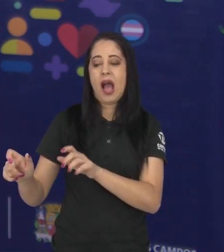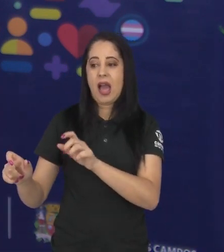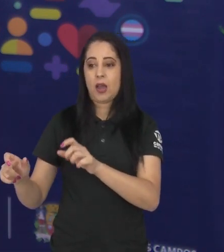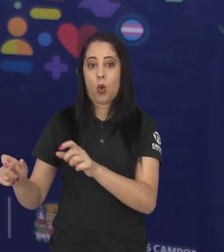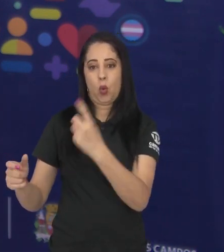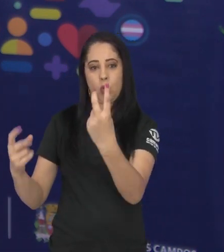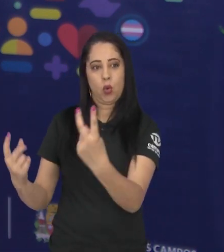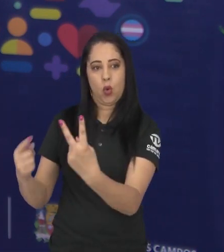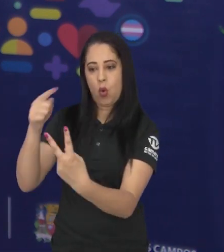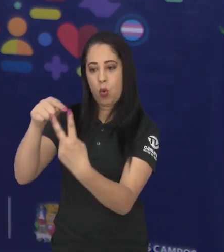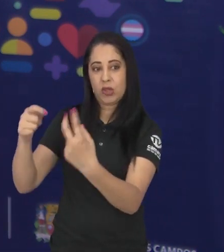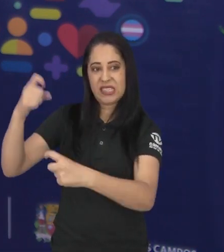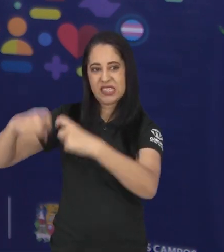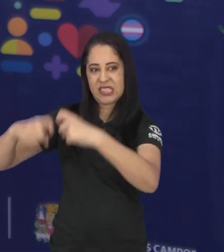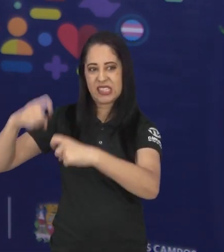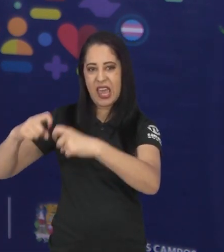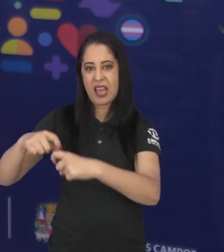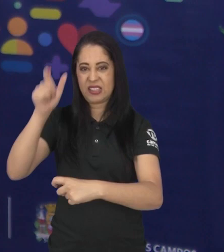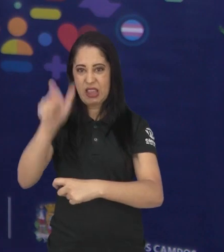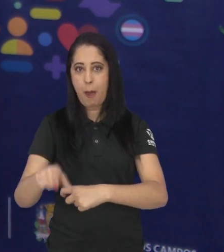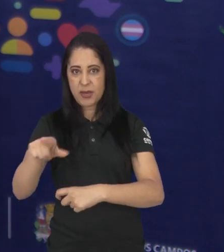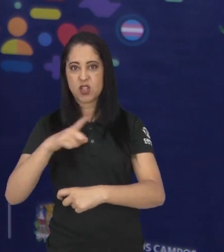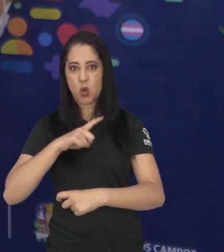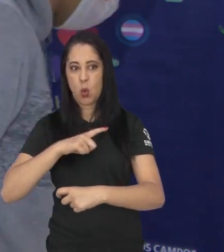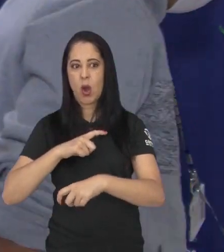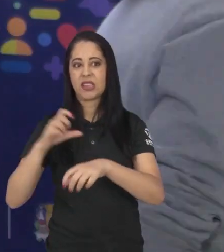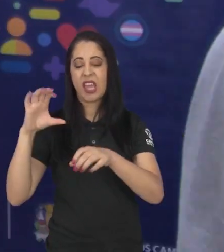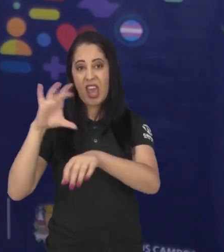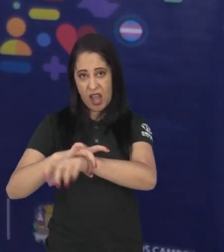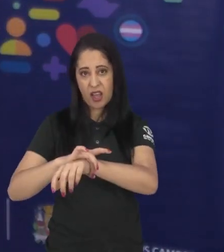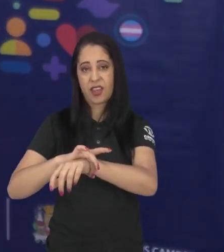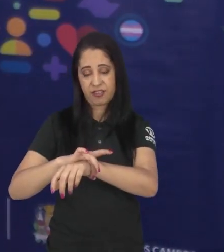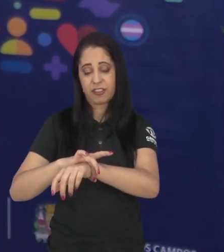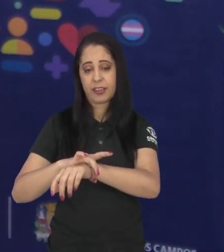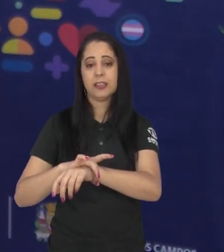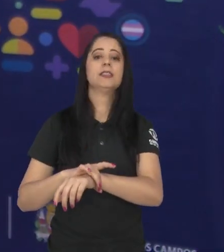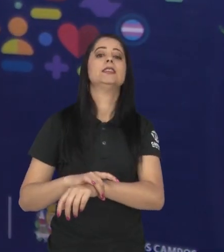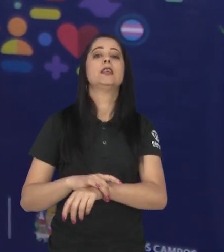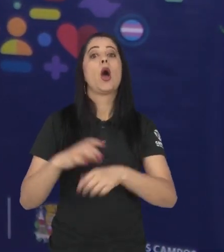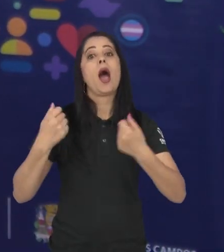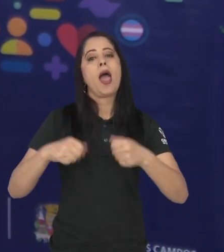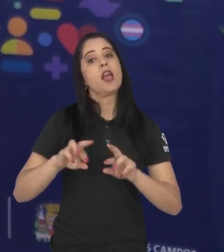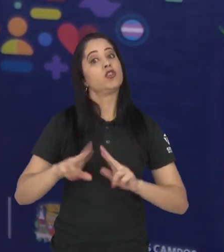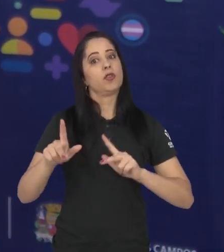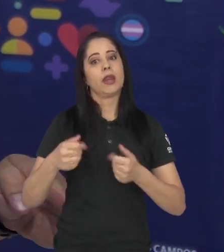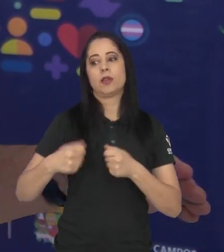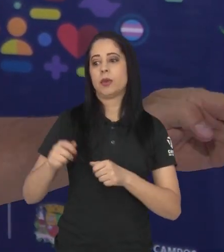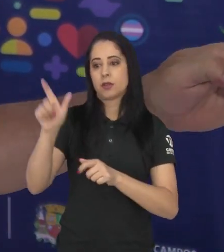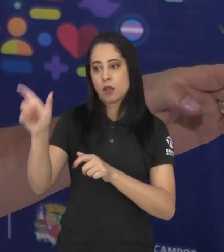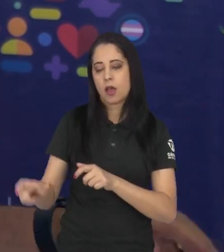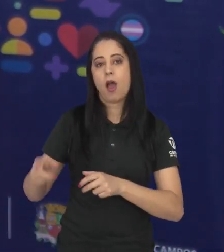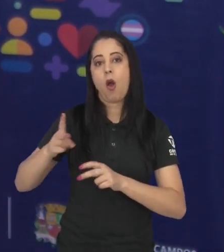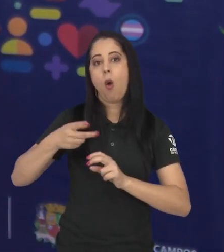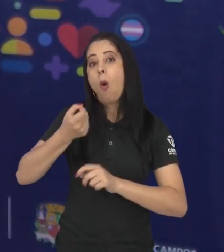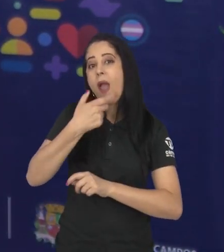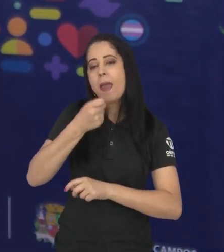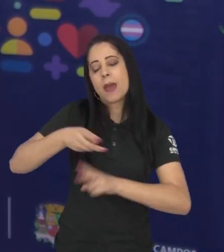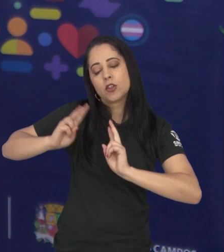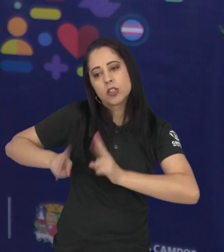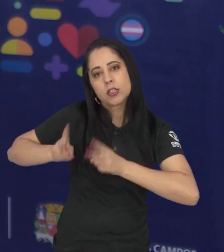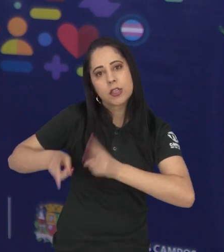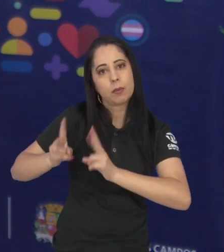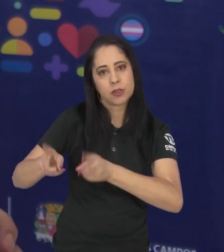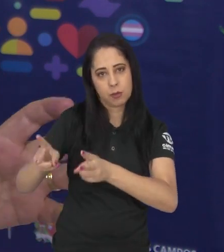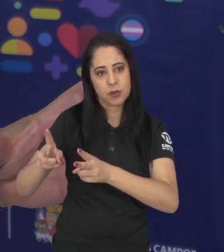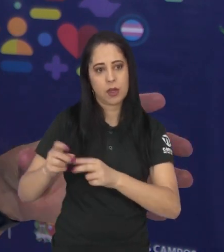alguém com HIV e quer aumentar o nível de proteção, que é um esquema um pouco diferente, onde a pessoa toma um remédio de forma contínua,